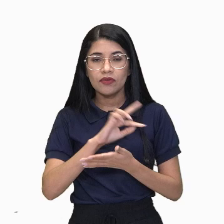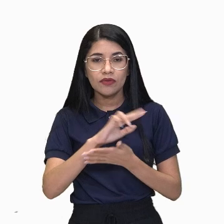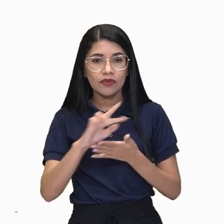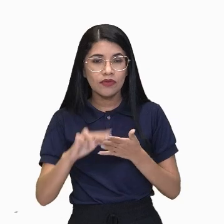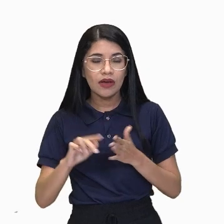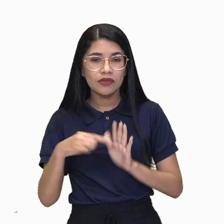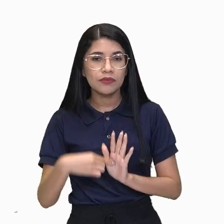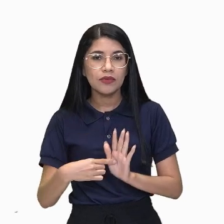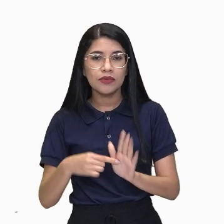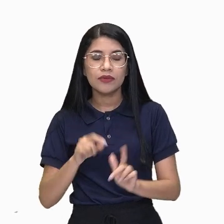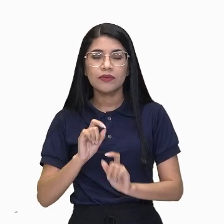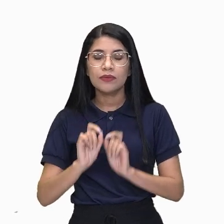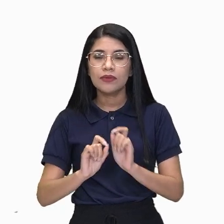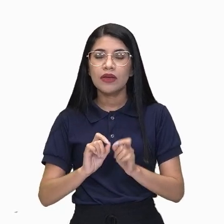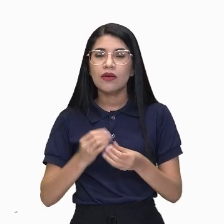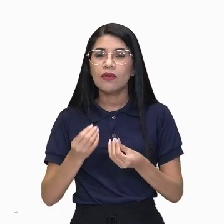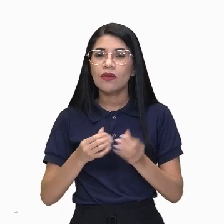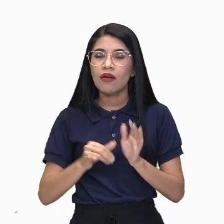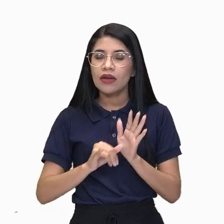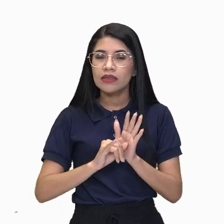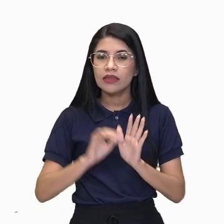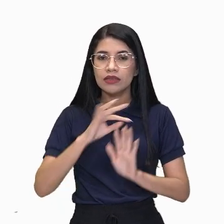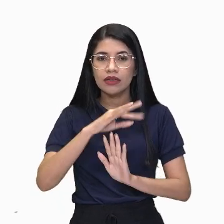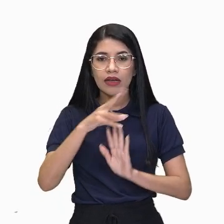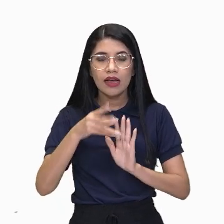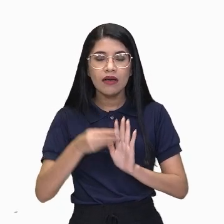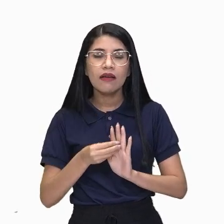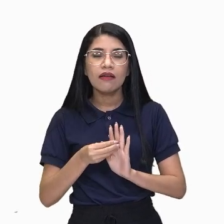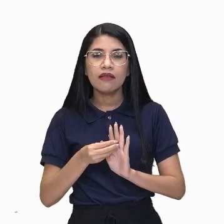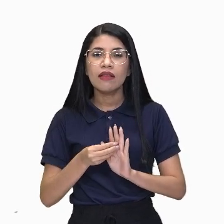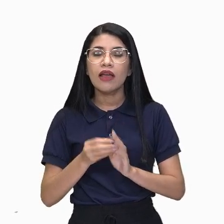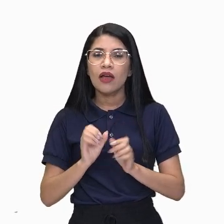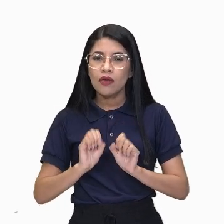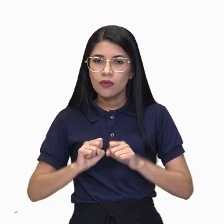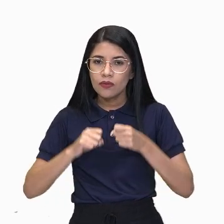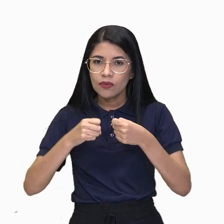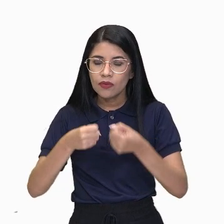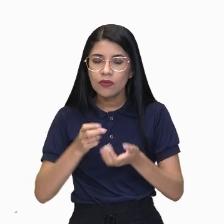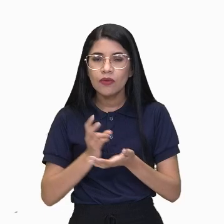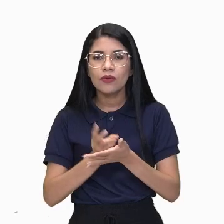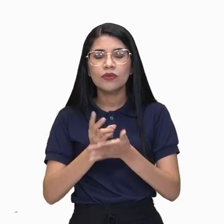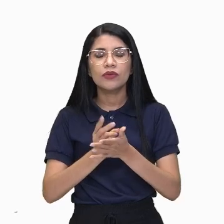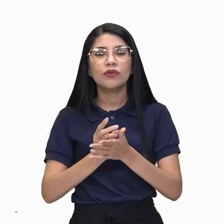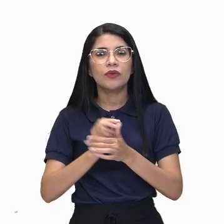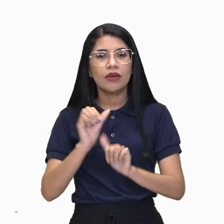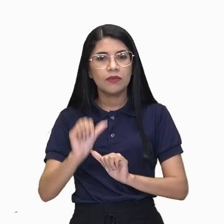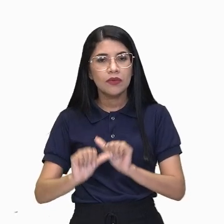como as identidades amazônicas não apenas resistem às mudanças,